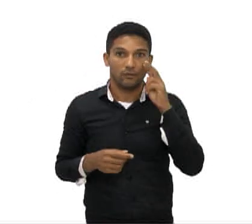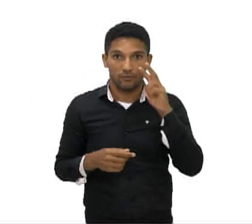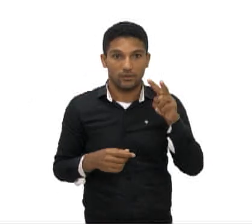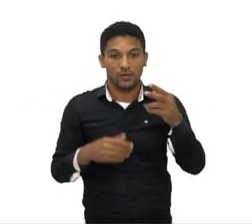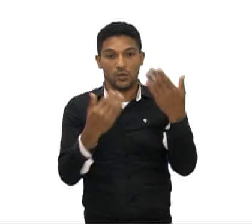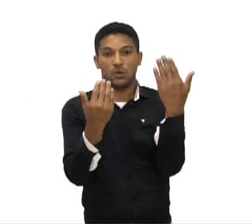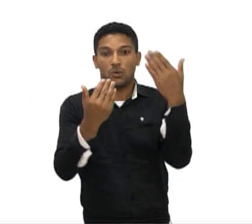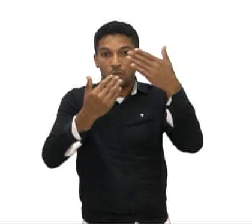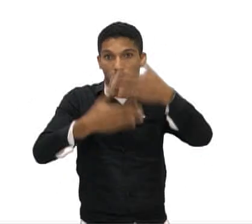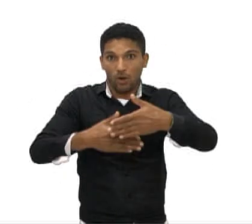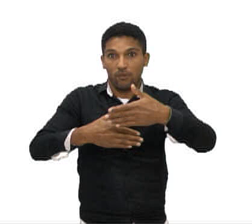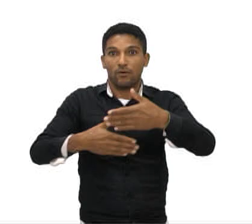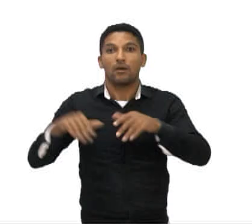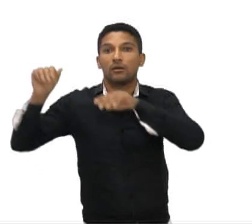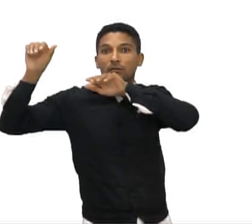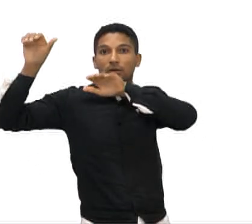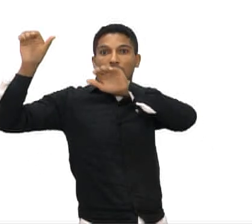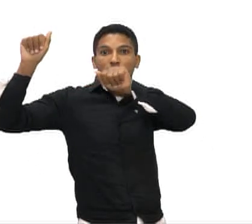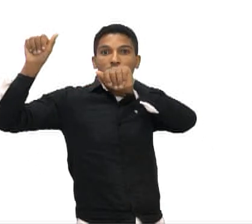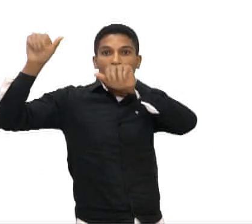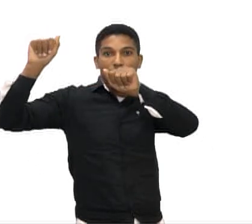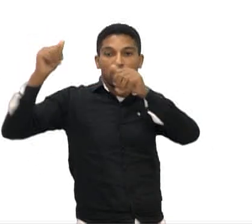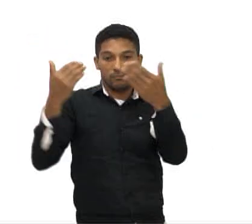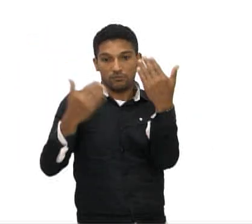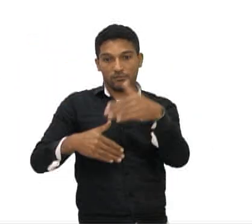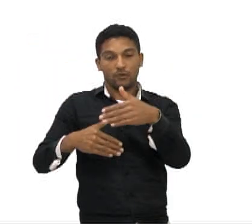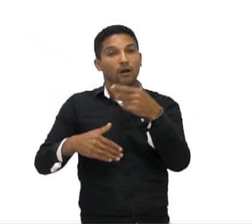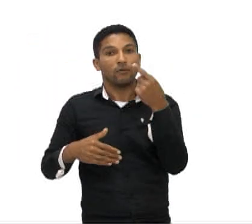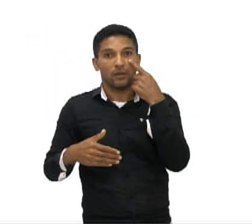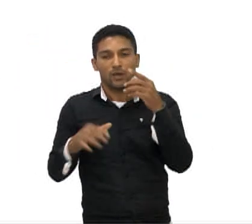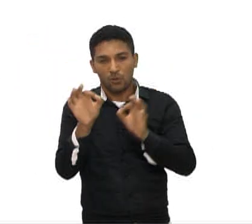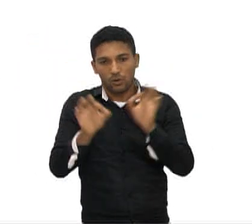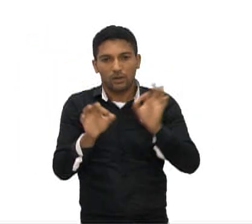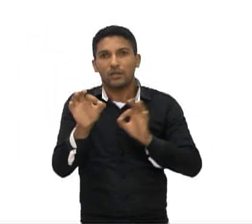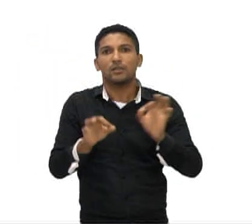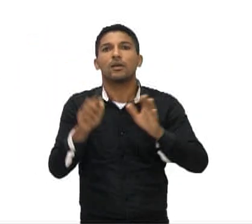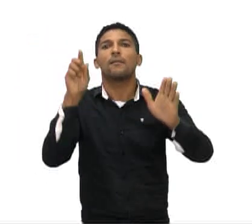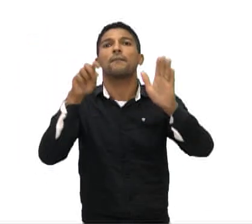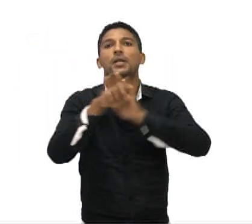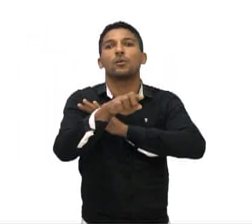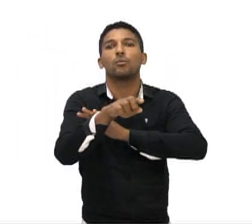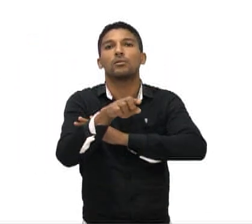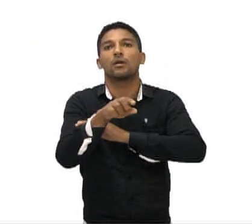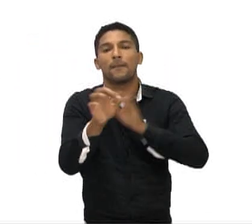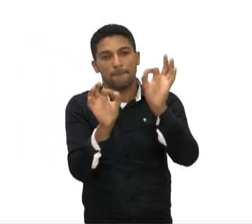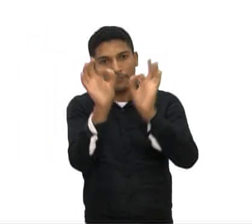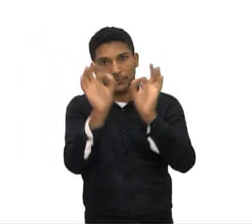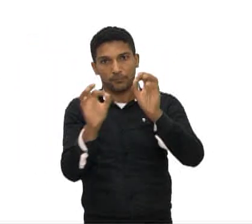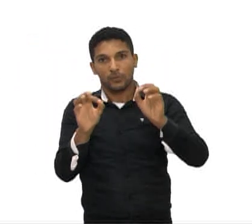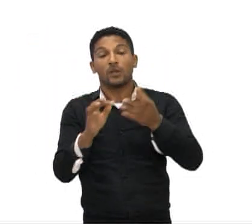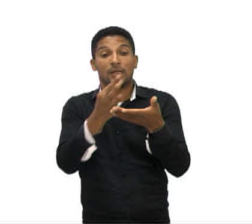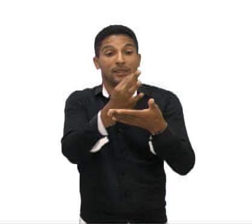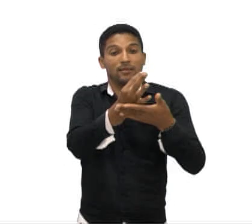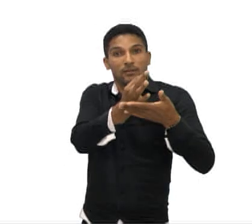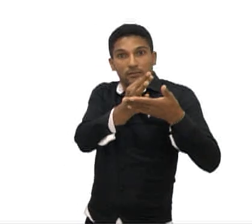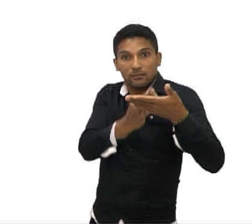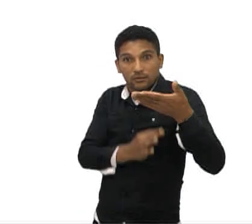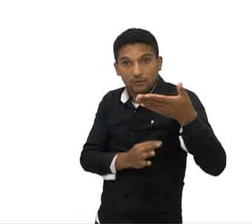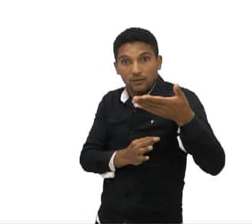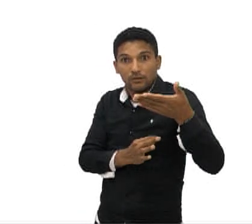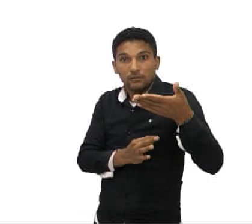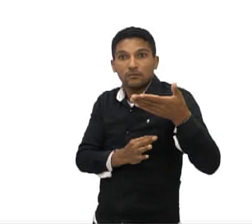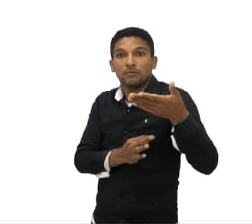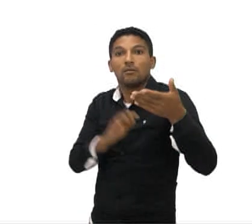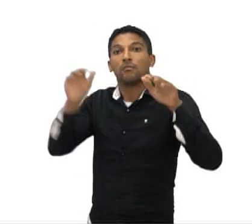prova de espanhol organiza as questões no seguinte formato. O texto em espanhol. Às vezes